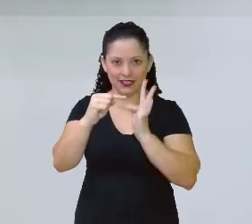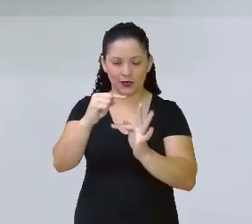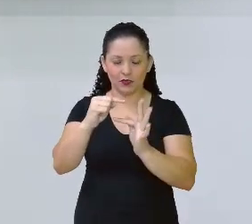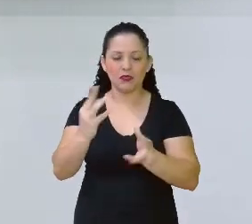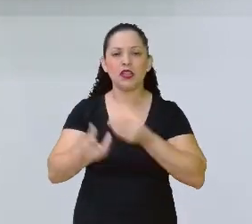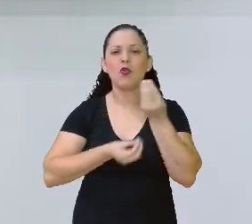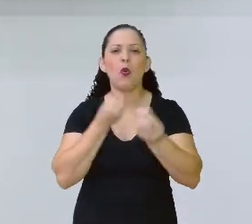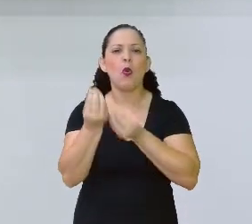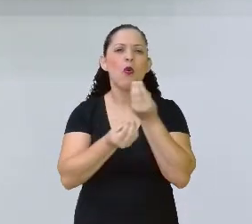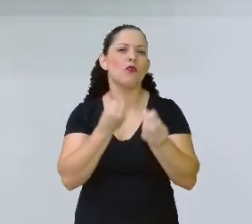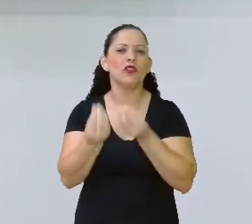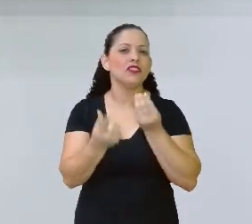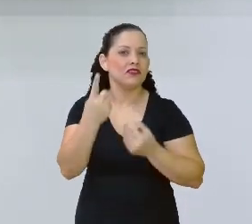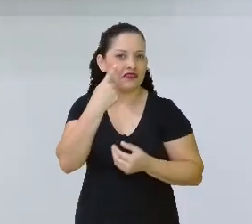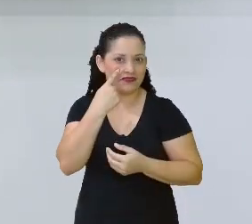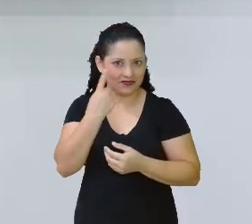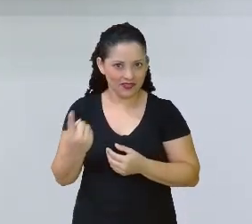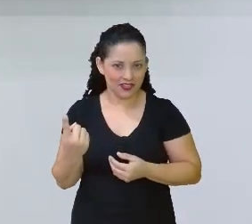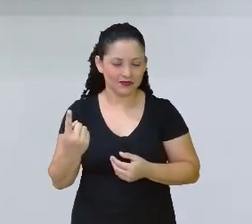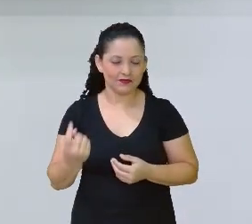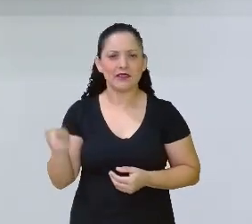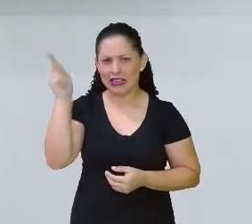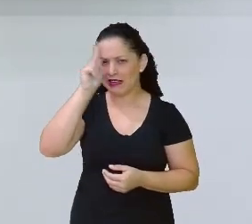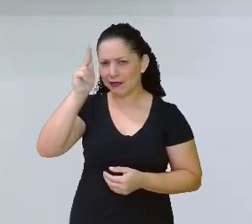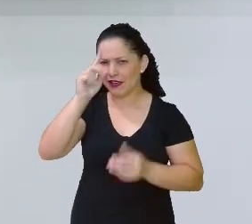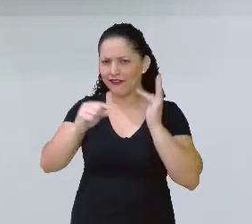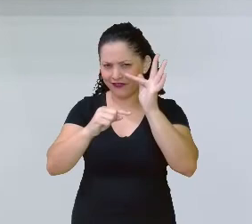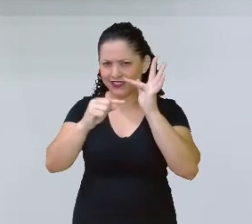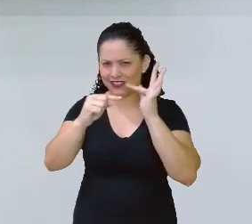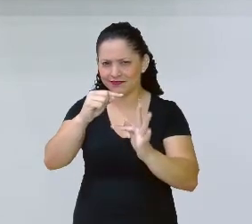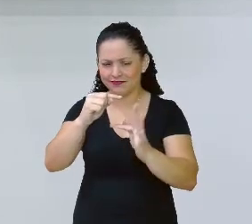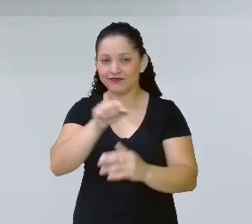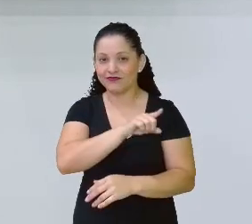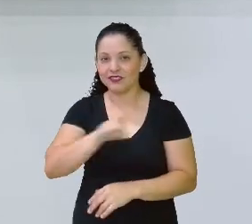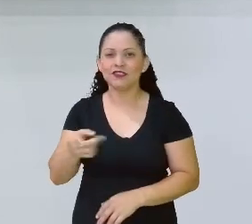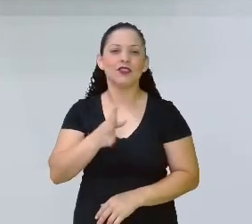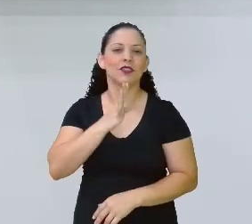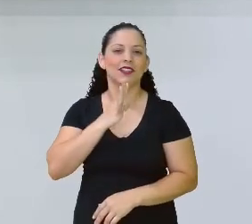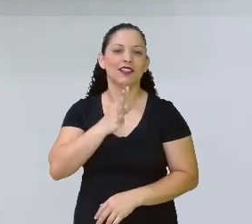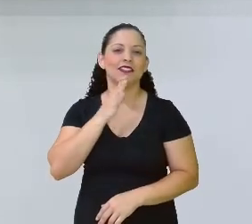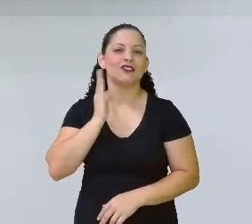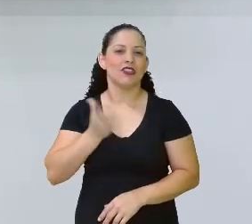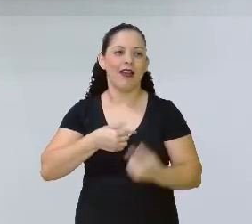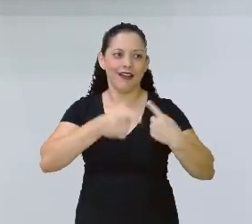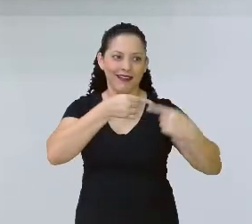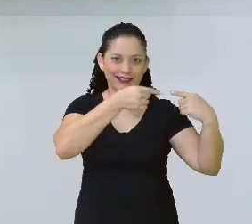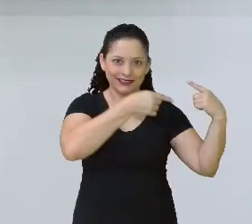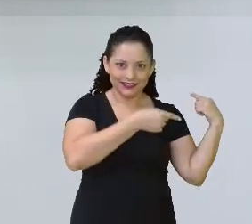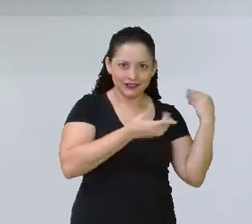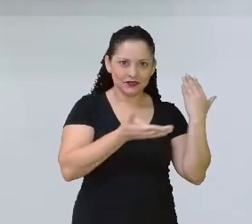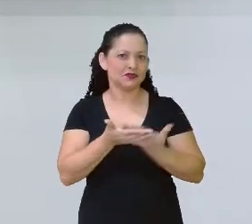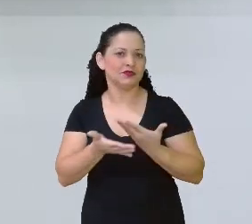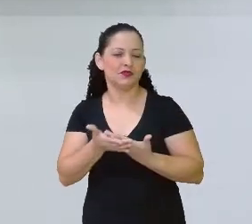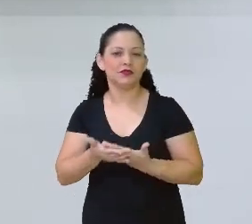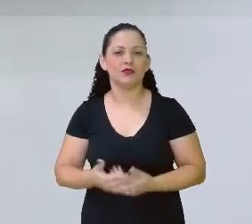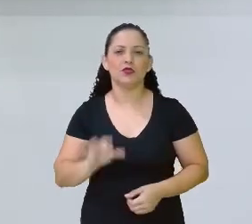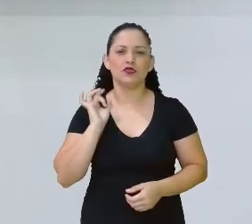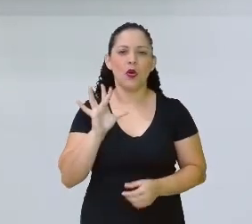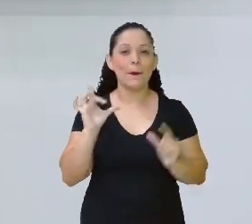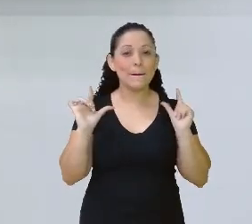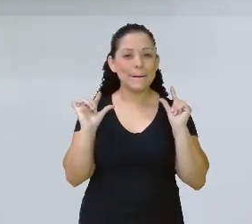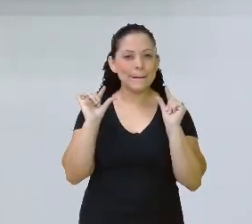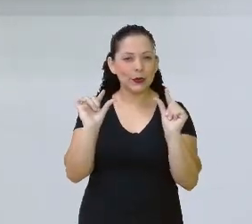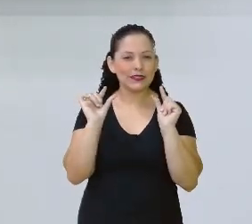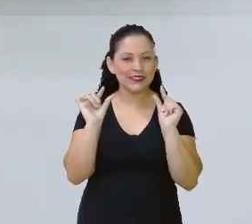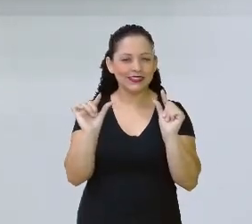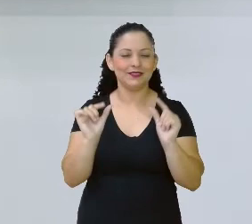é que a gente vê isso, hein? Lembram de fração ainda? Vocês já viram fração, gente? E aí? A gente só vai ver um pouquinho mais.